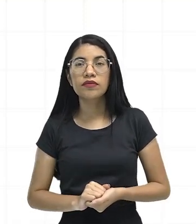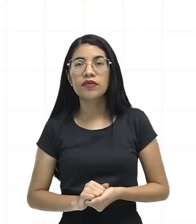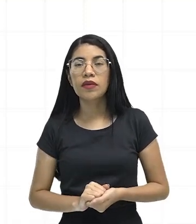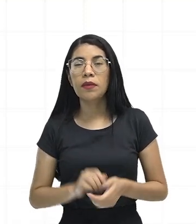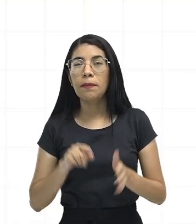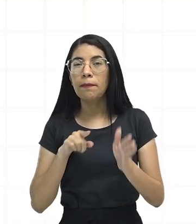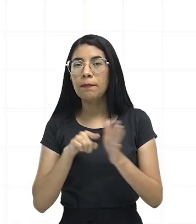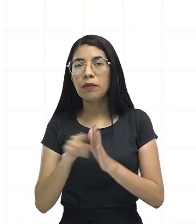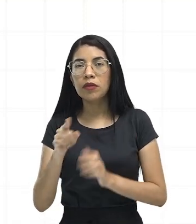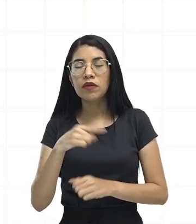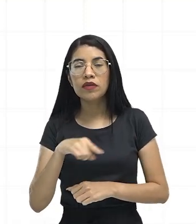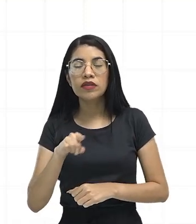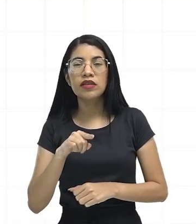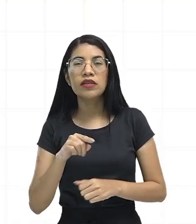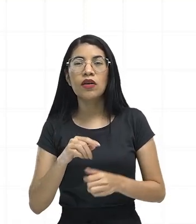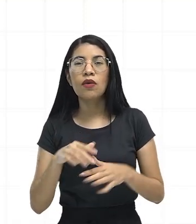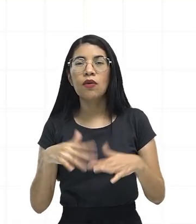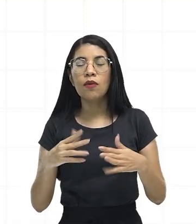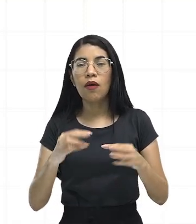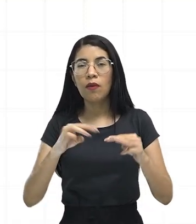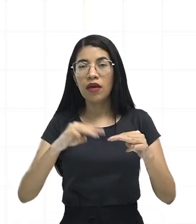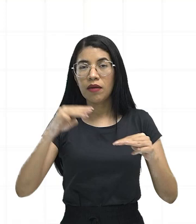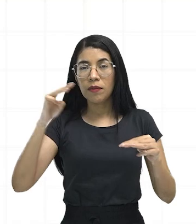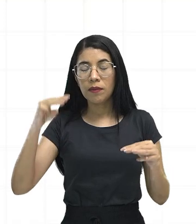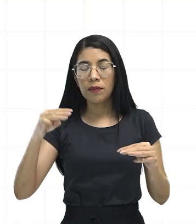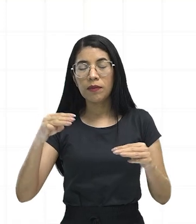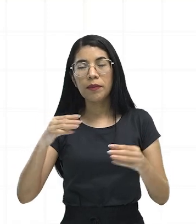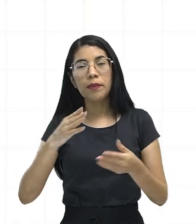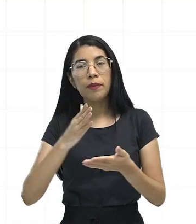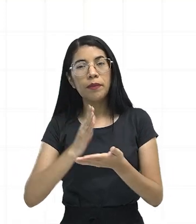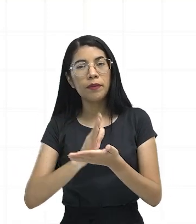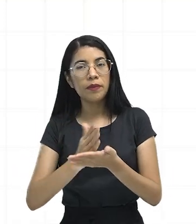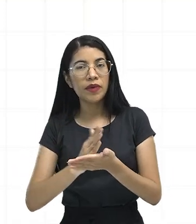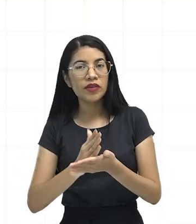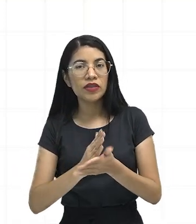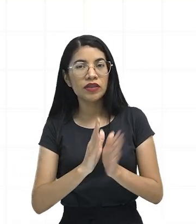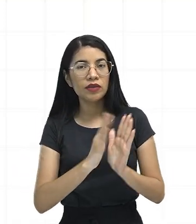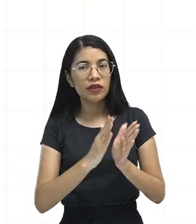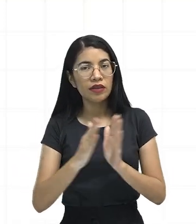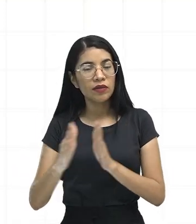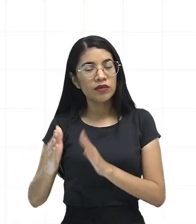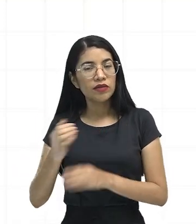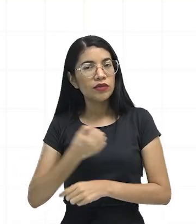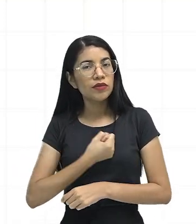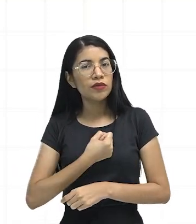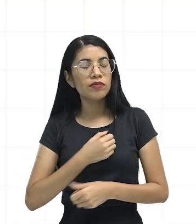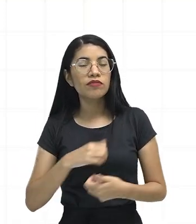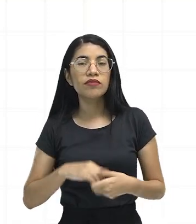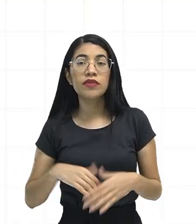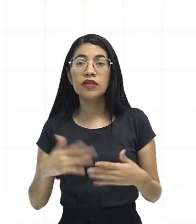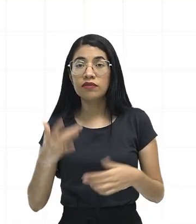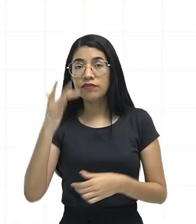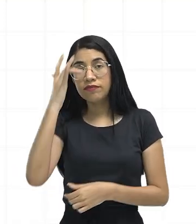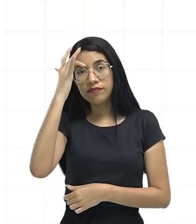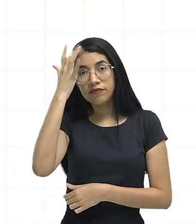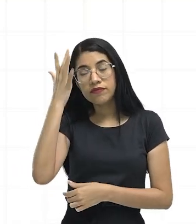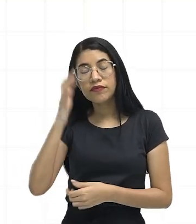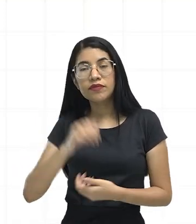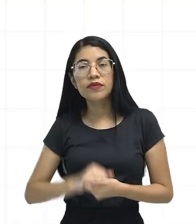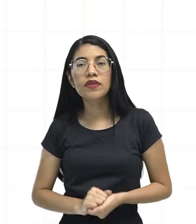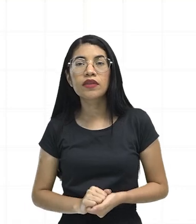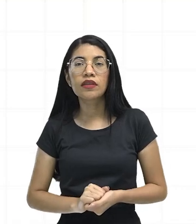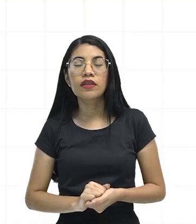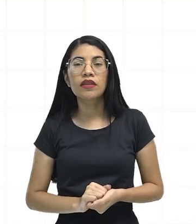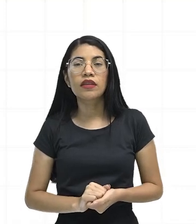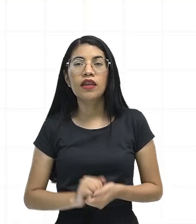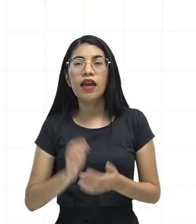é a mediana dessa sequência numérica? Qual é a mediana? Ah, professor, muito fácil. A